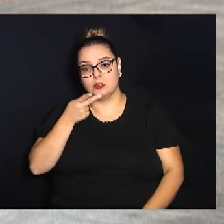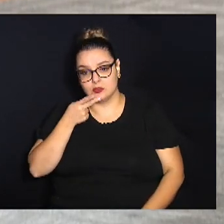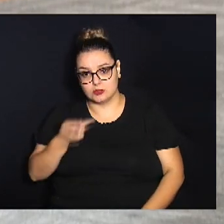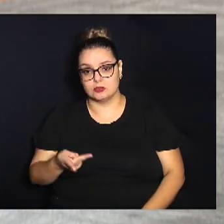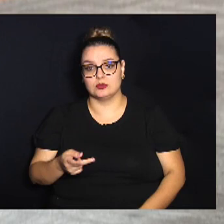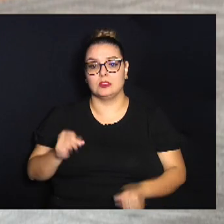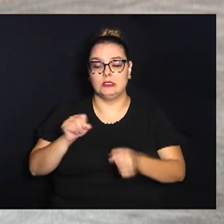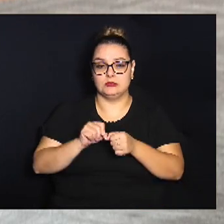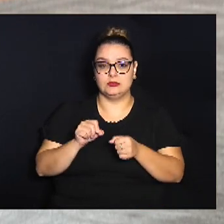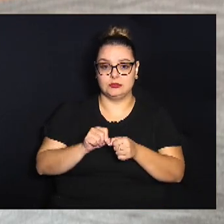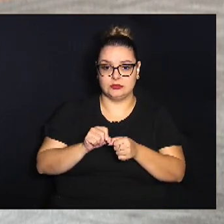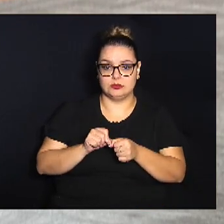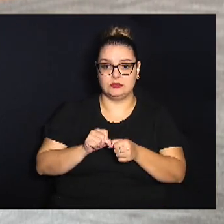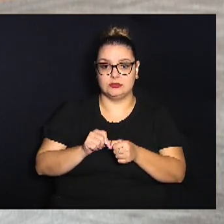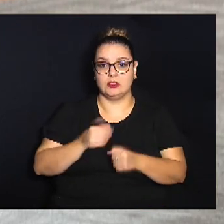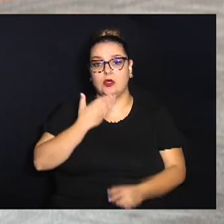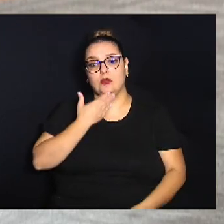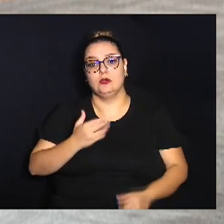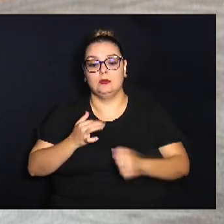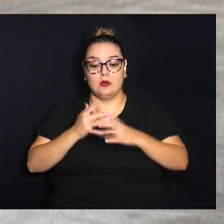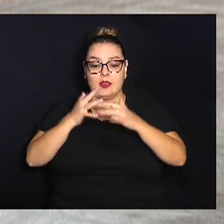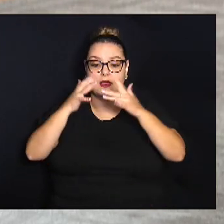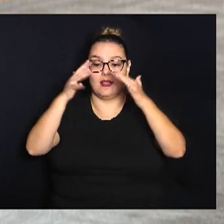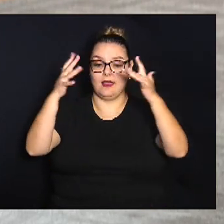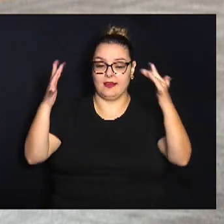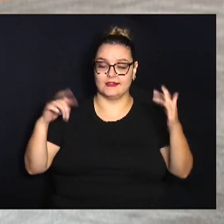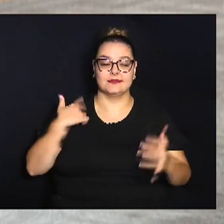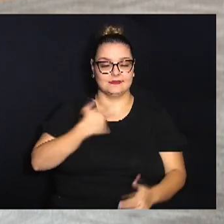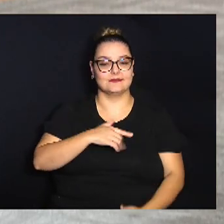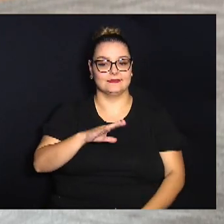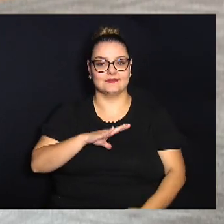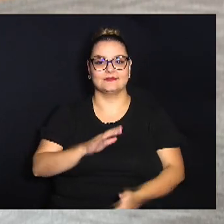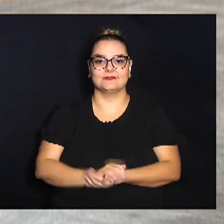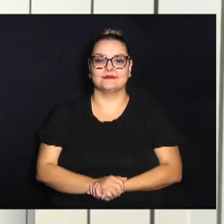o Natal Encantado aqui na nossa cidade.